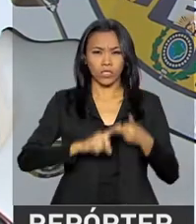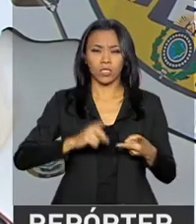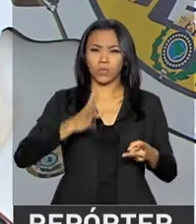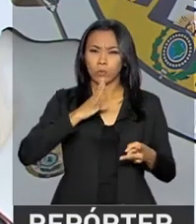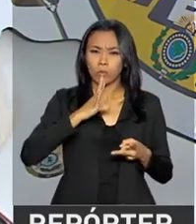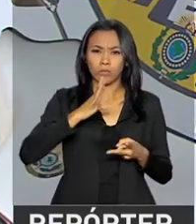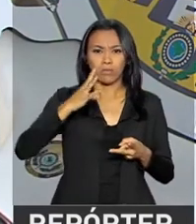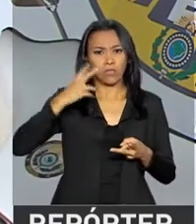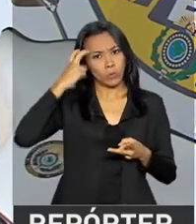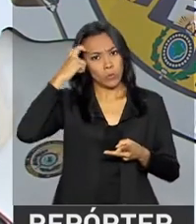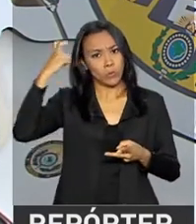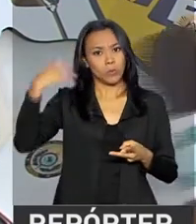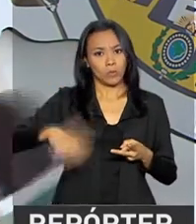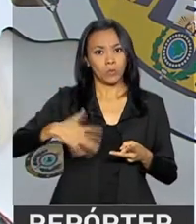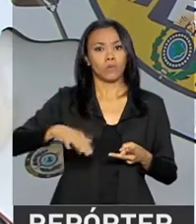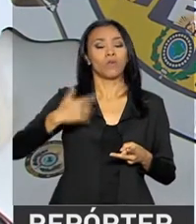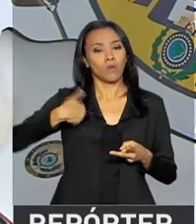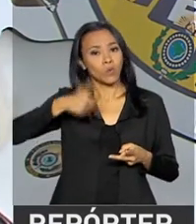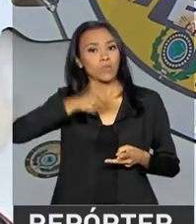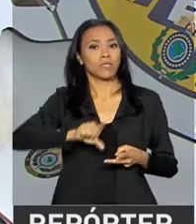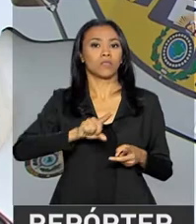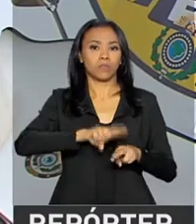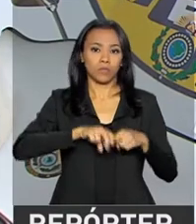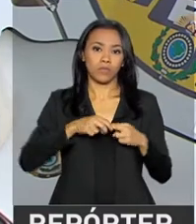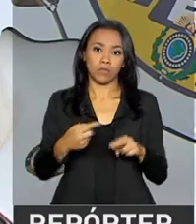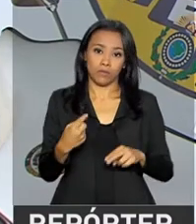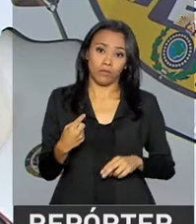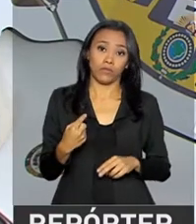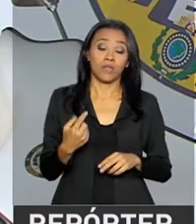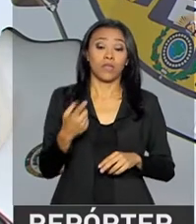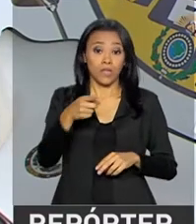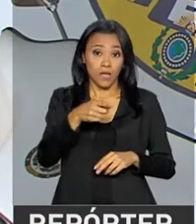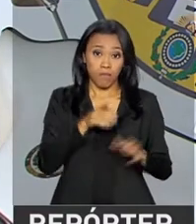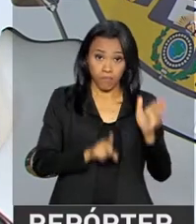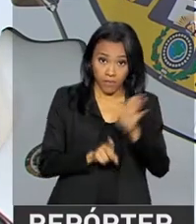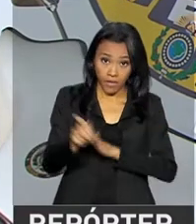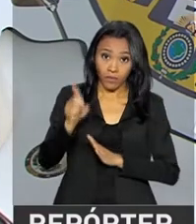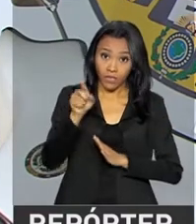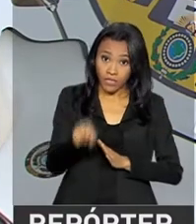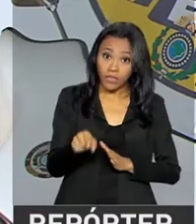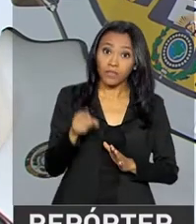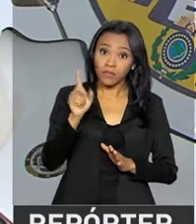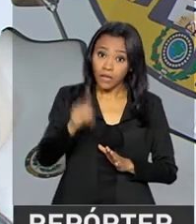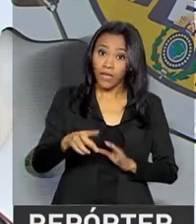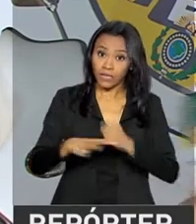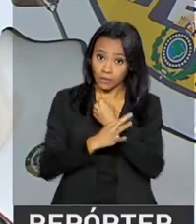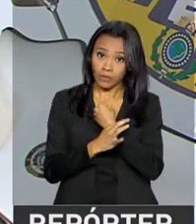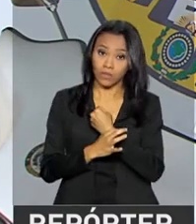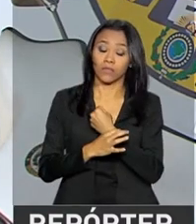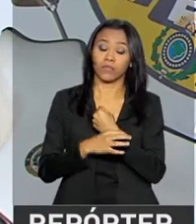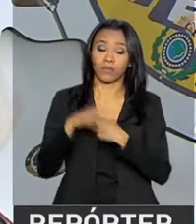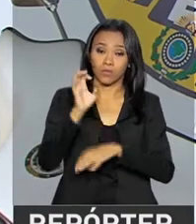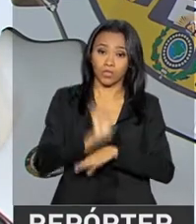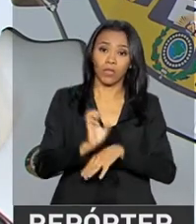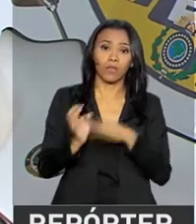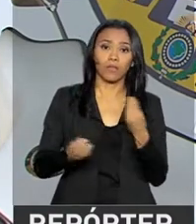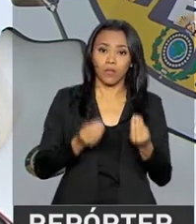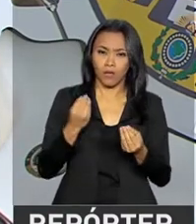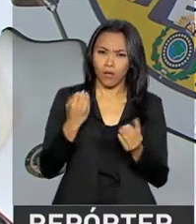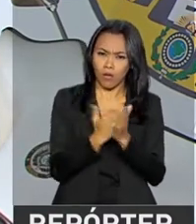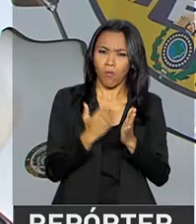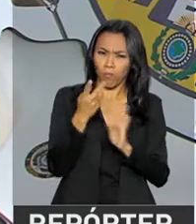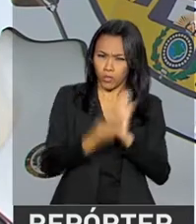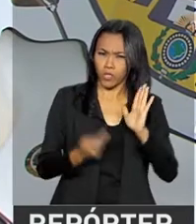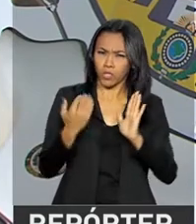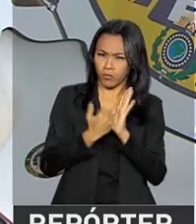gente pudesse ter esse tipo de resultado e essa ação faz parte de um plano maior em relação ao rio de janeiro a segurança do rio de janeiro assim fazemos parte de um plano